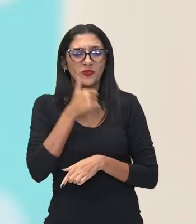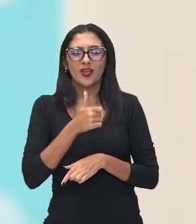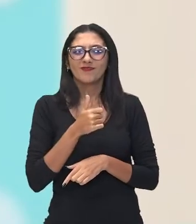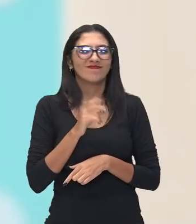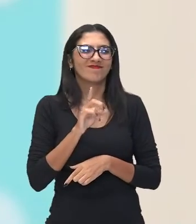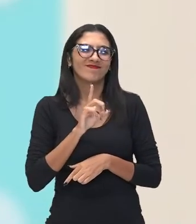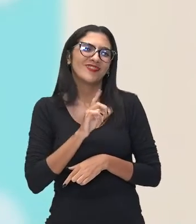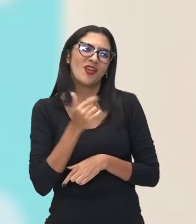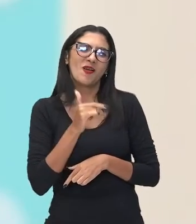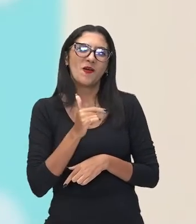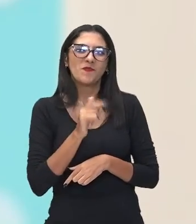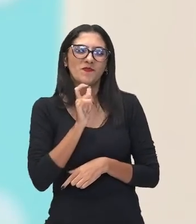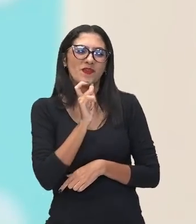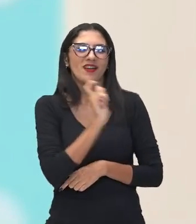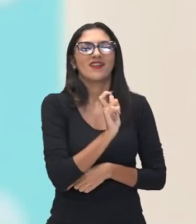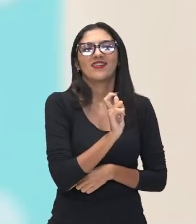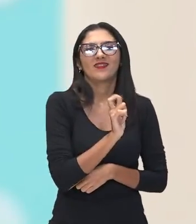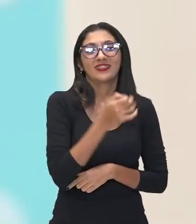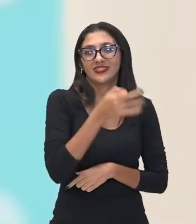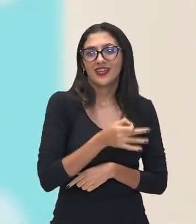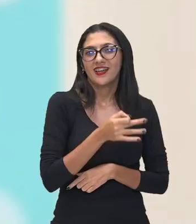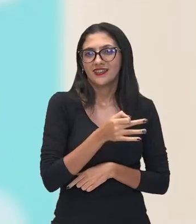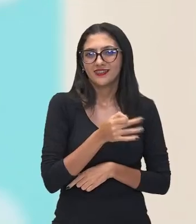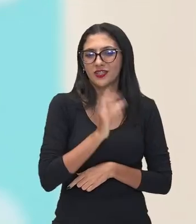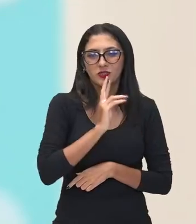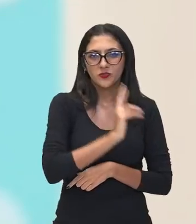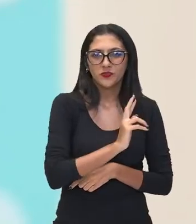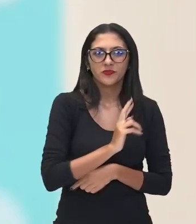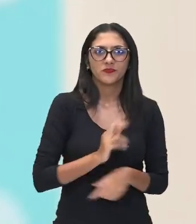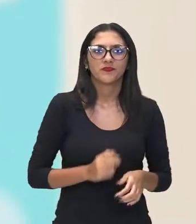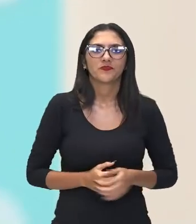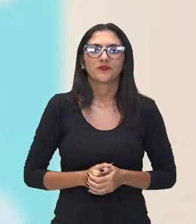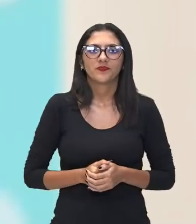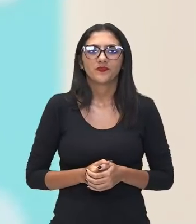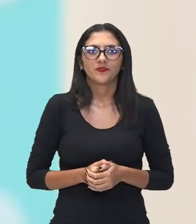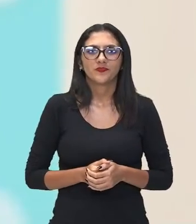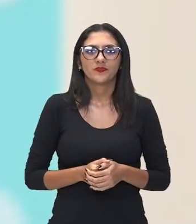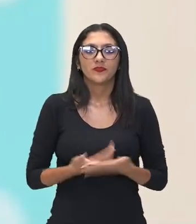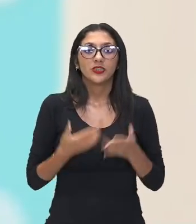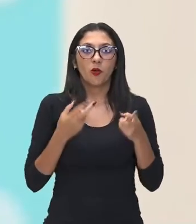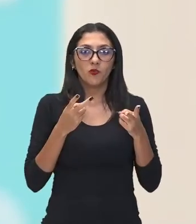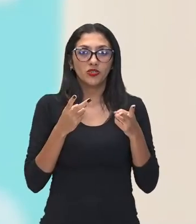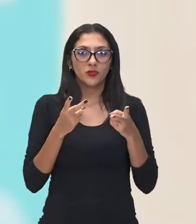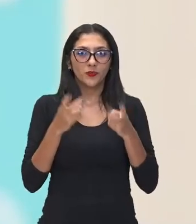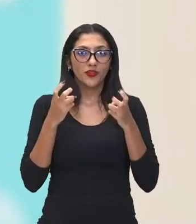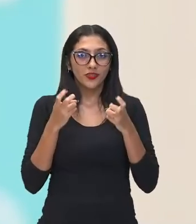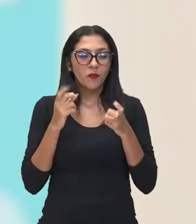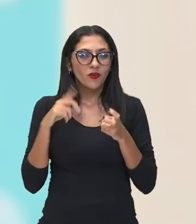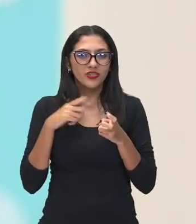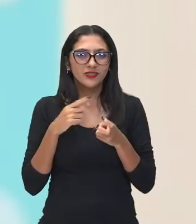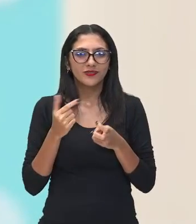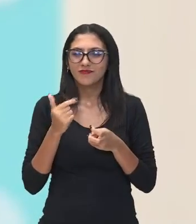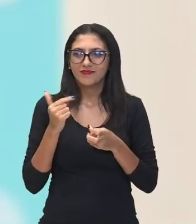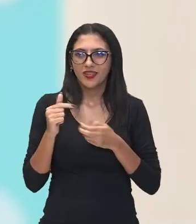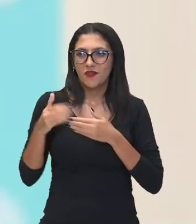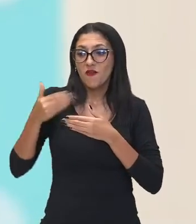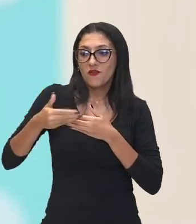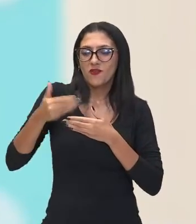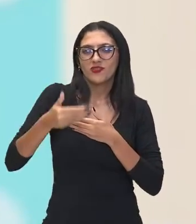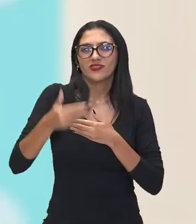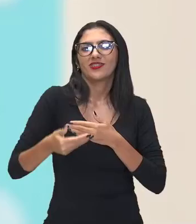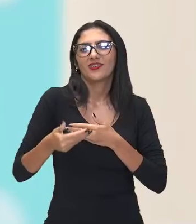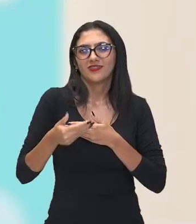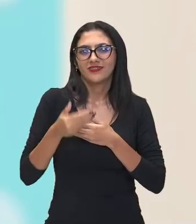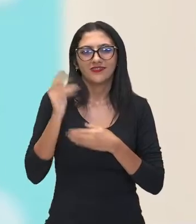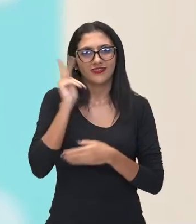correspondeu. Então, né, a gente já percebeu que isso aí não foi adiante, né? Acho que já